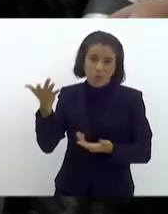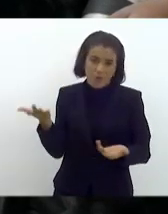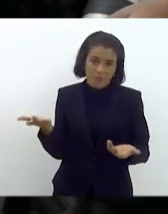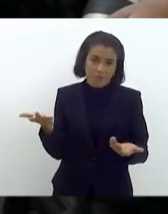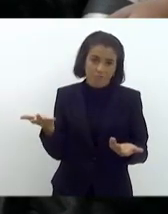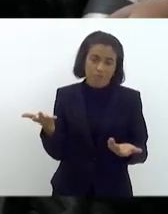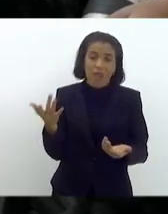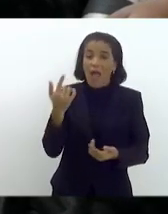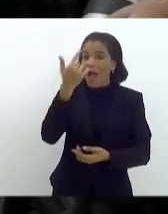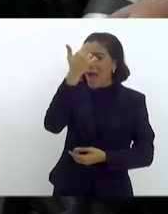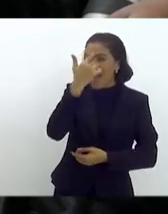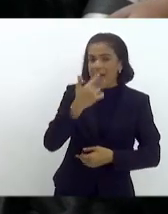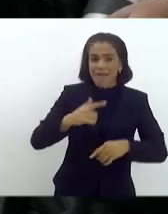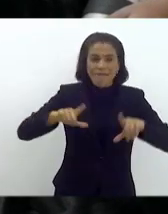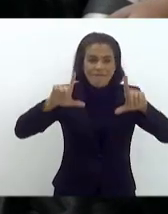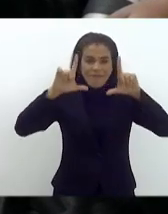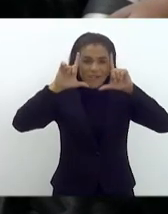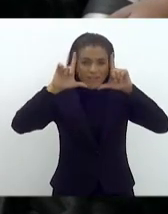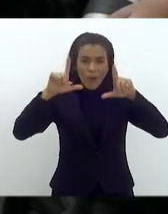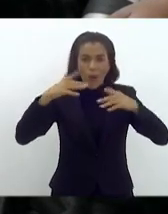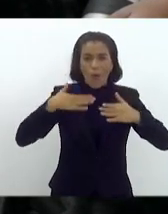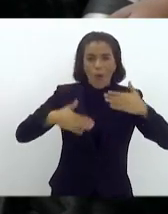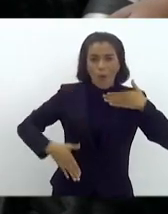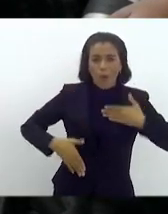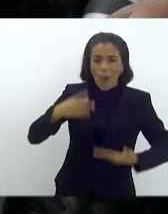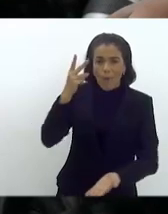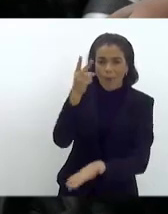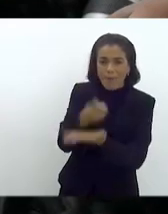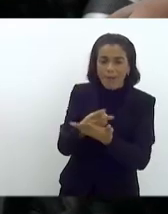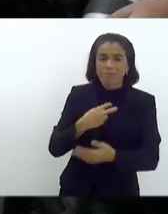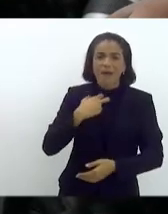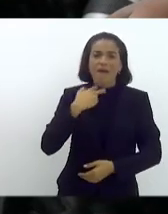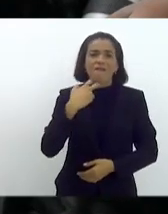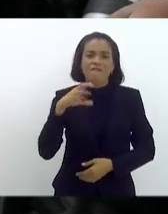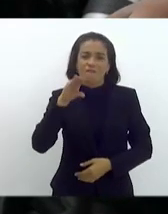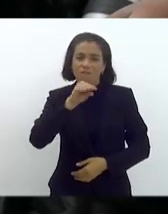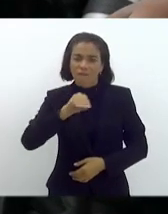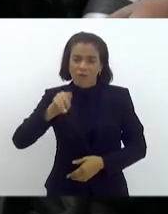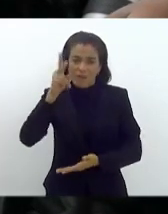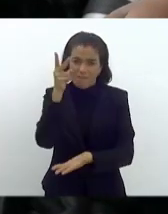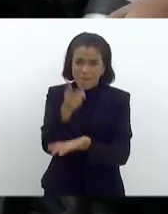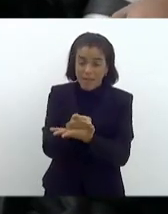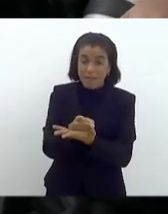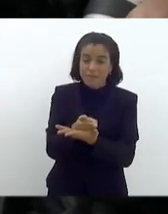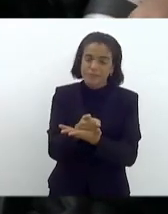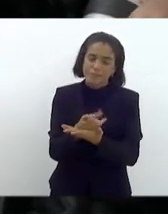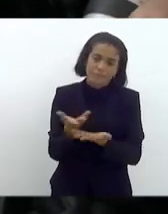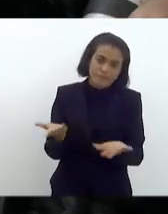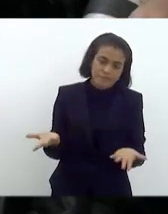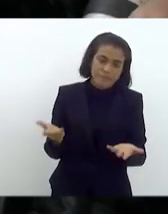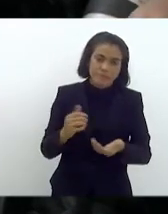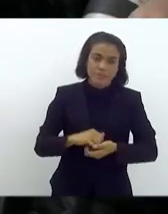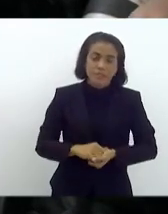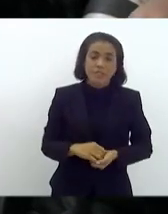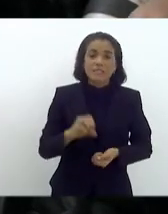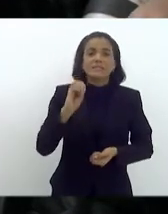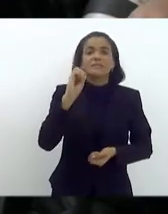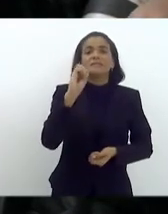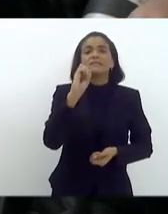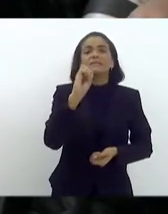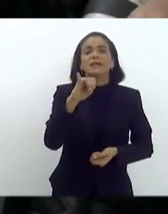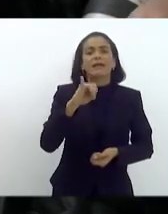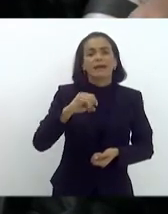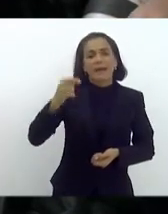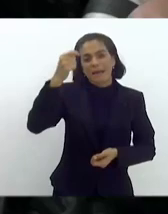a fisionomia é mesmo o corpo é o mesmo a voz é mesmo se a questão